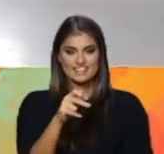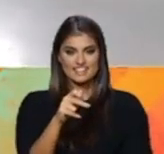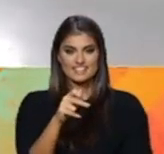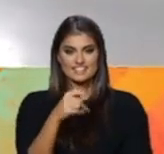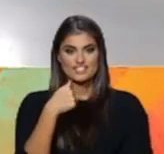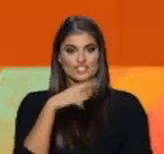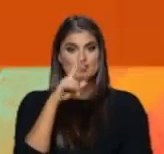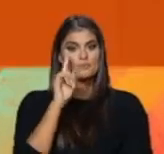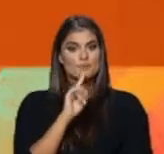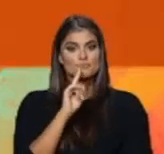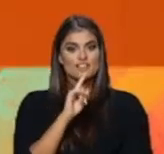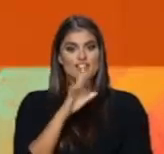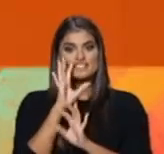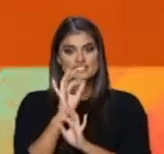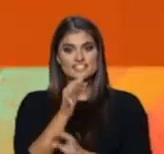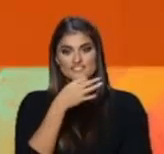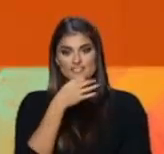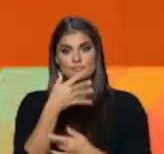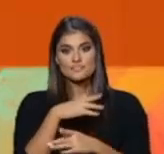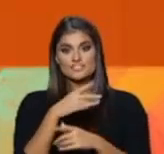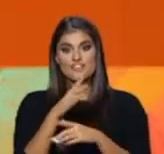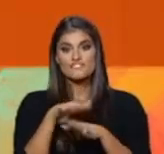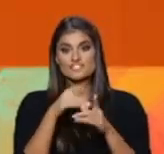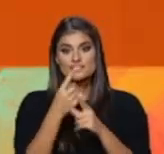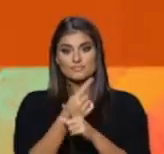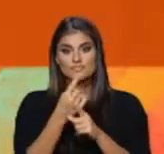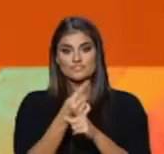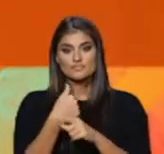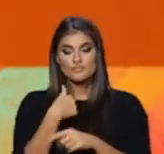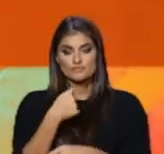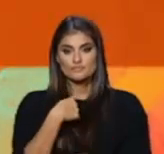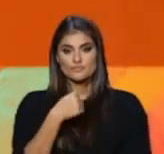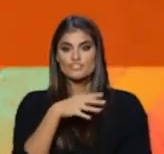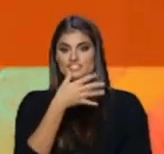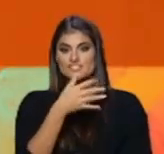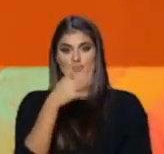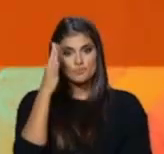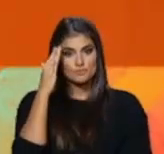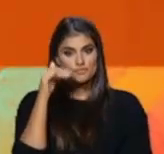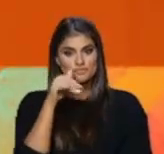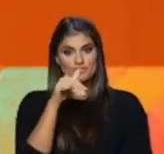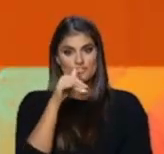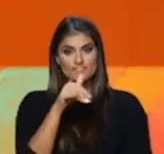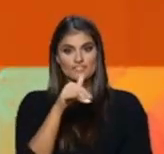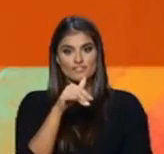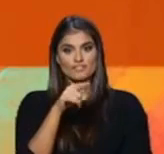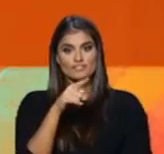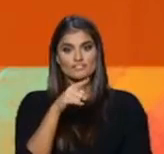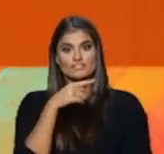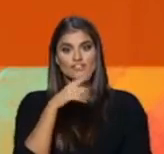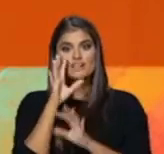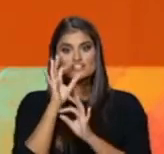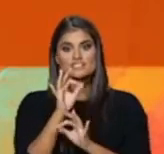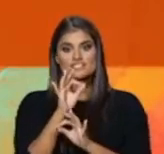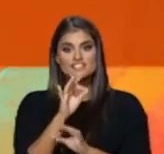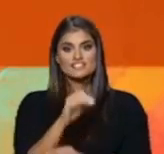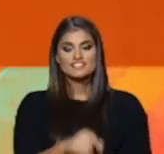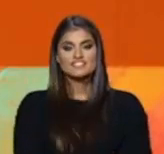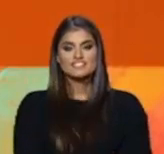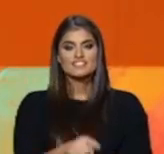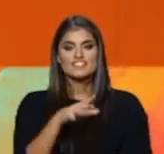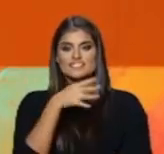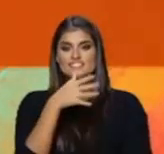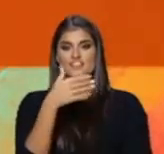Eu sou mulher de Rico Estar, mas sou mulher de agir. Por isso, quando for a minha vez de dizer o número dele, vou começar a gaguejar e vai ser...